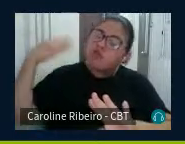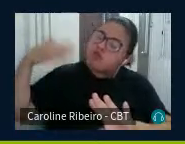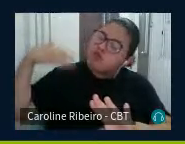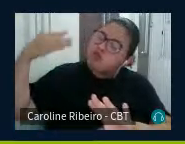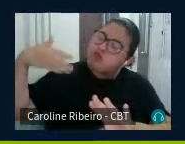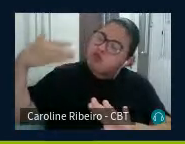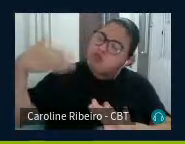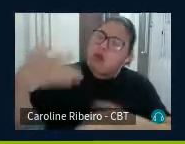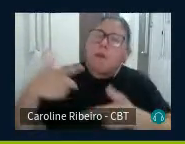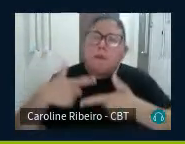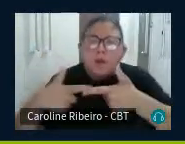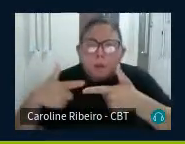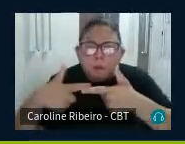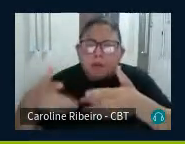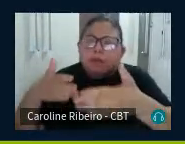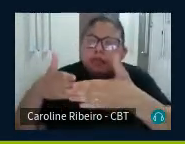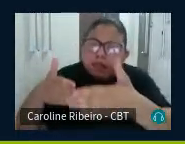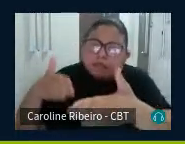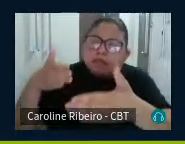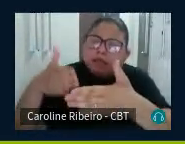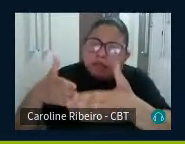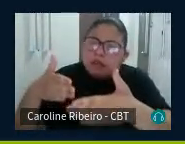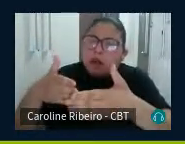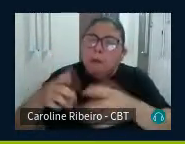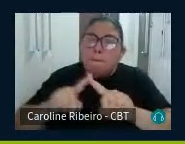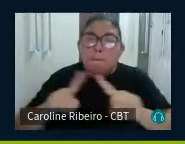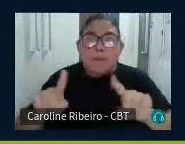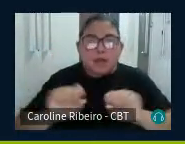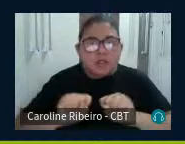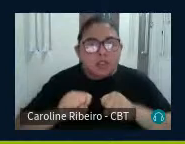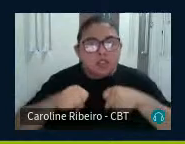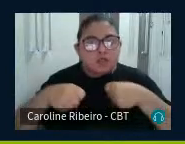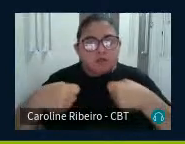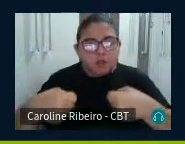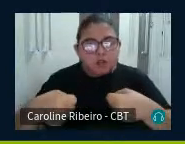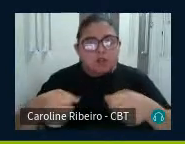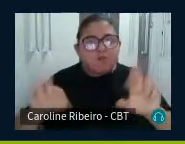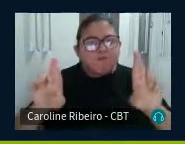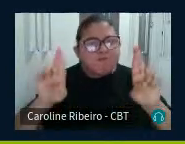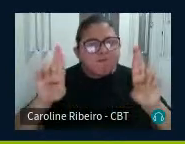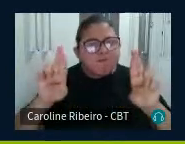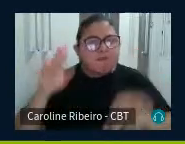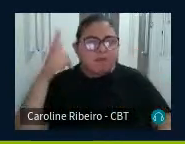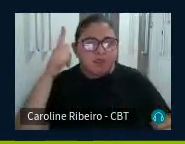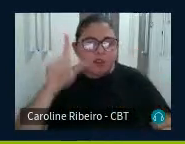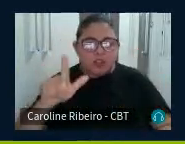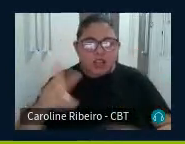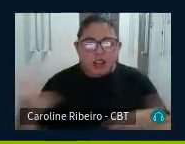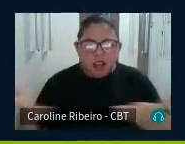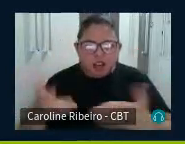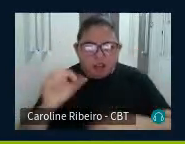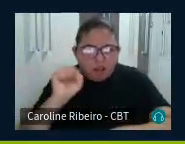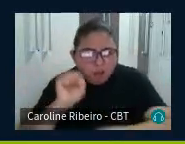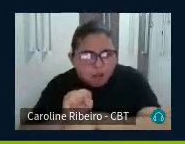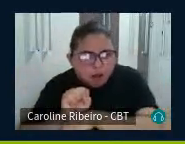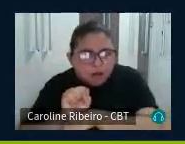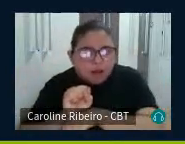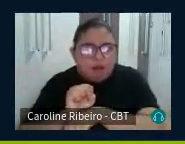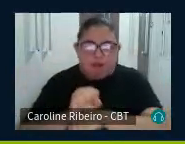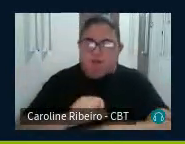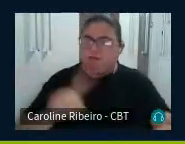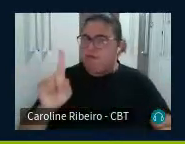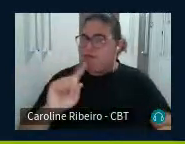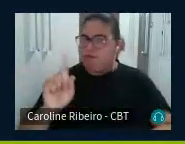superar essas pedras no caminho. Então, não vai ser agora que nós vamos, que vai nos retrair, vai nos fazer